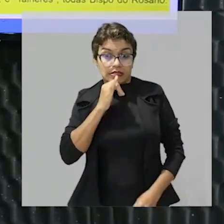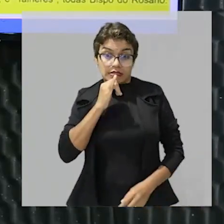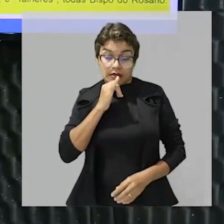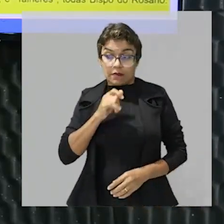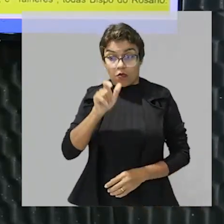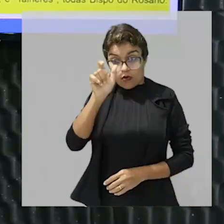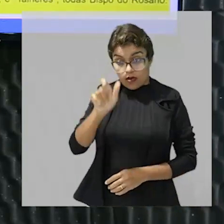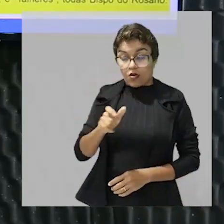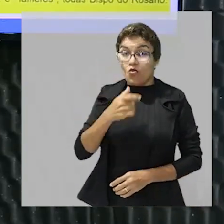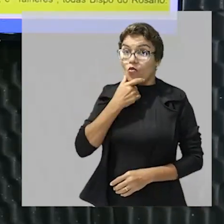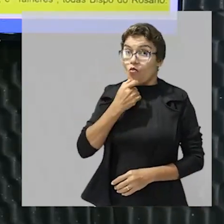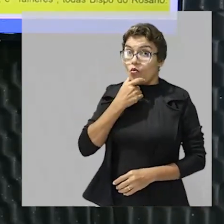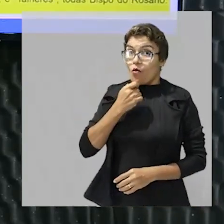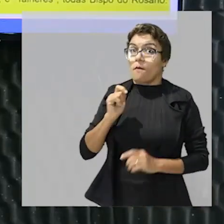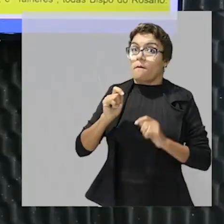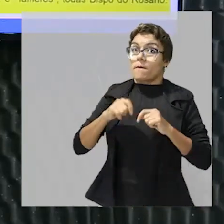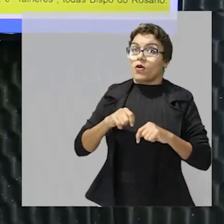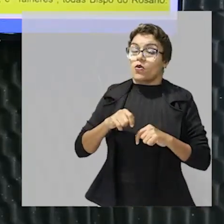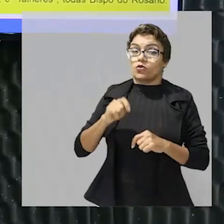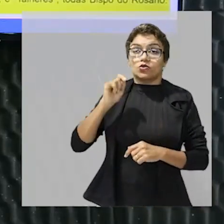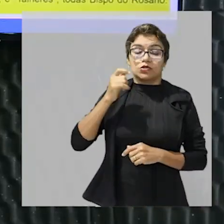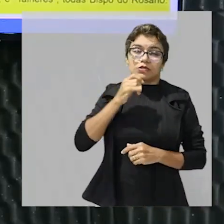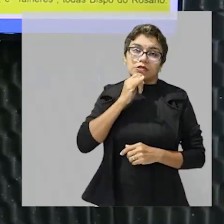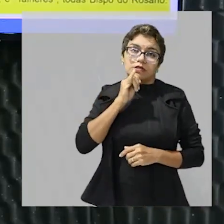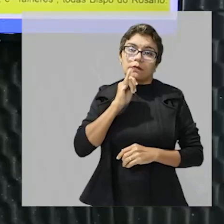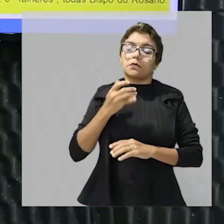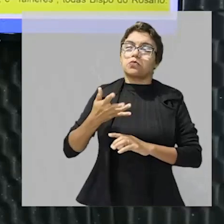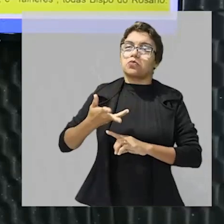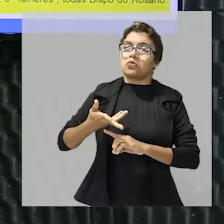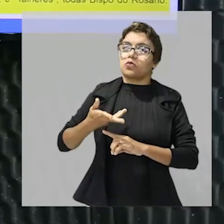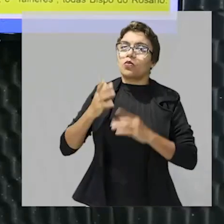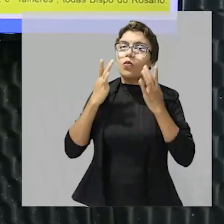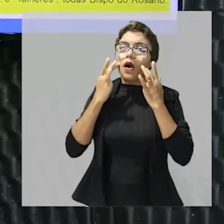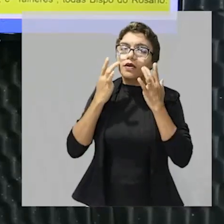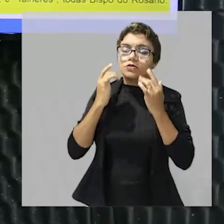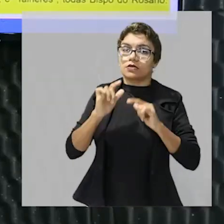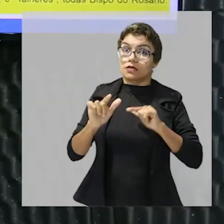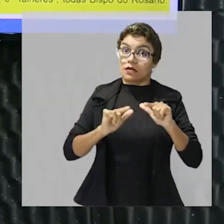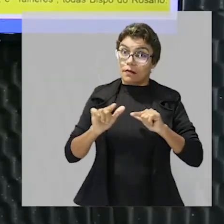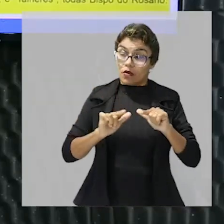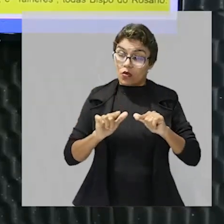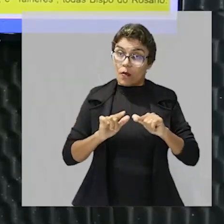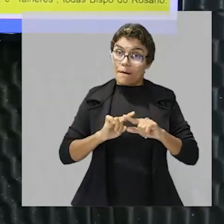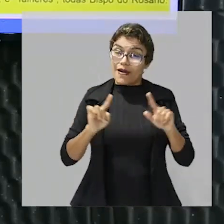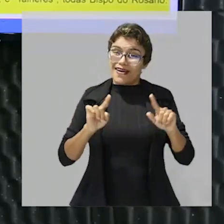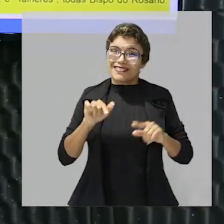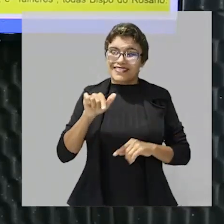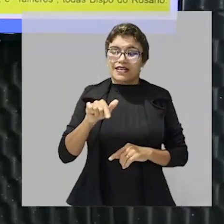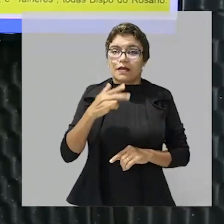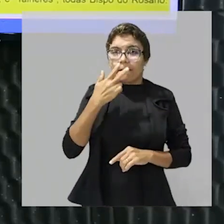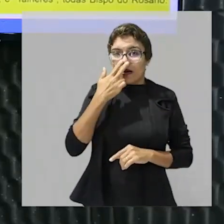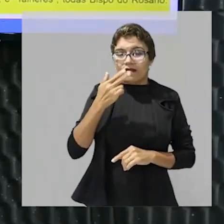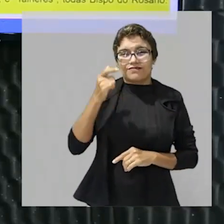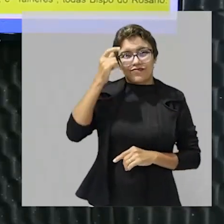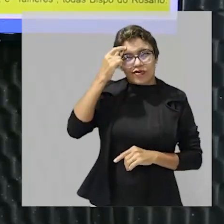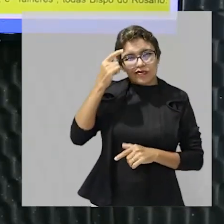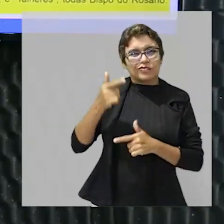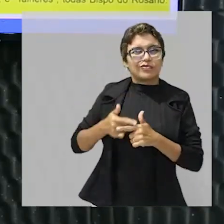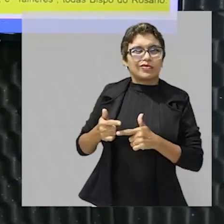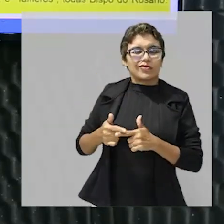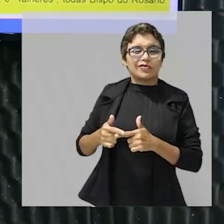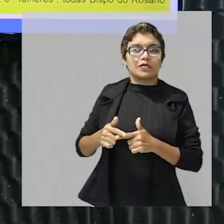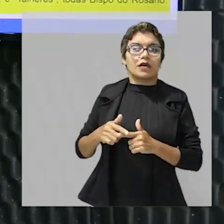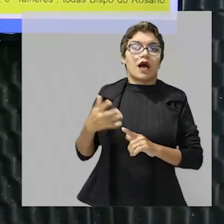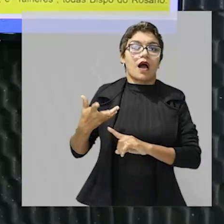Bispo do Rosário, ele pode ser um artista que trabalhou com instalações, mas como ele tinha problemas mentais, a arte